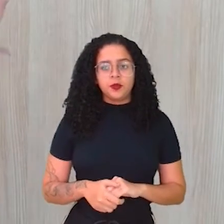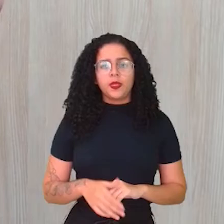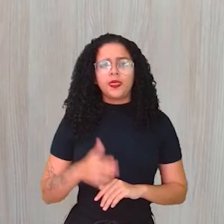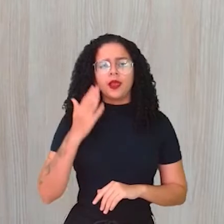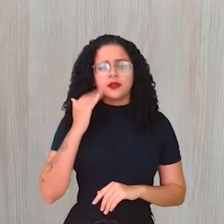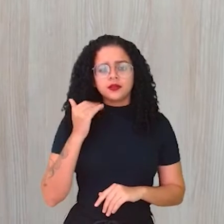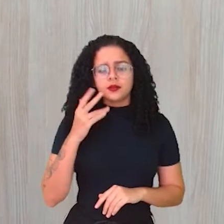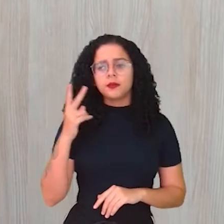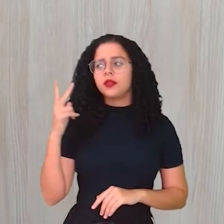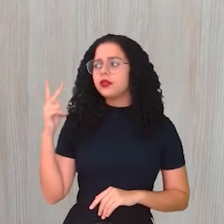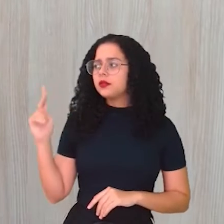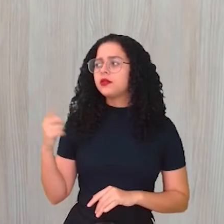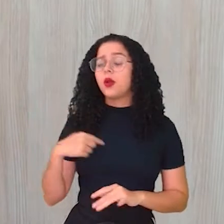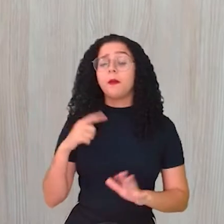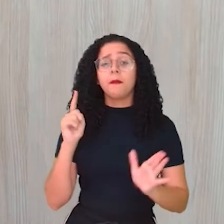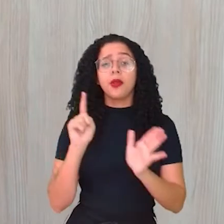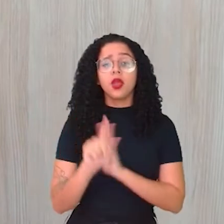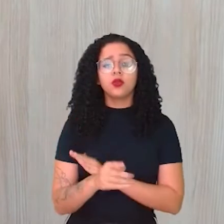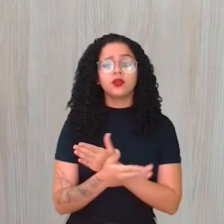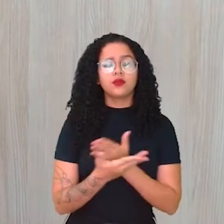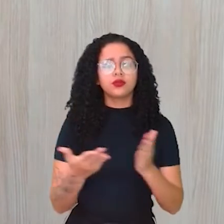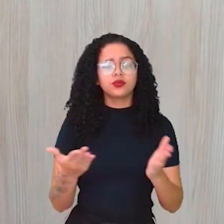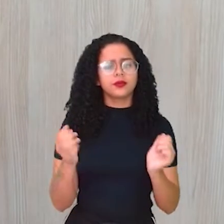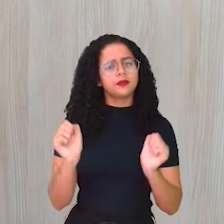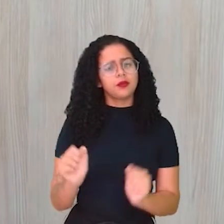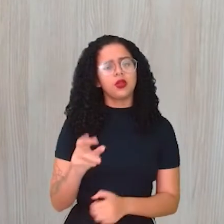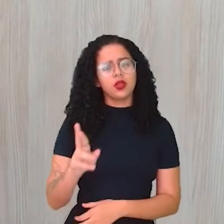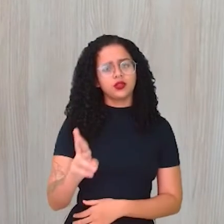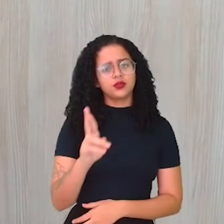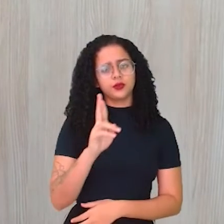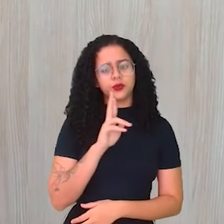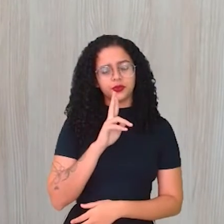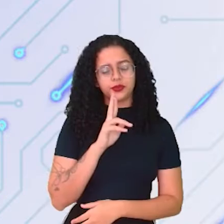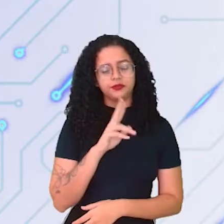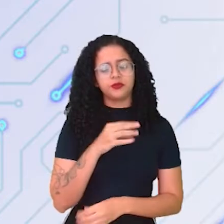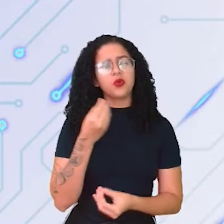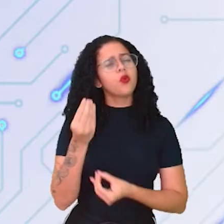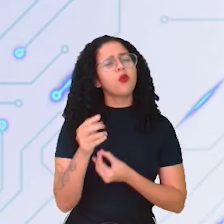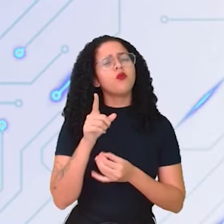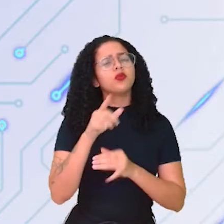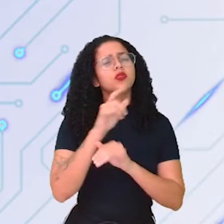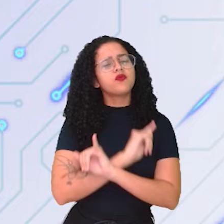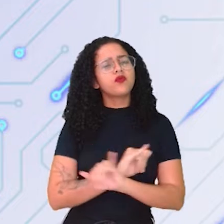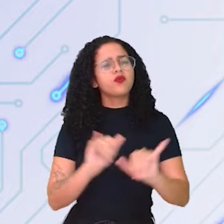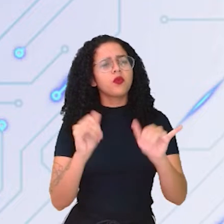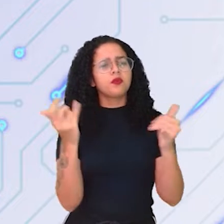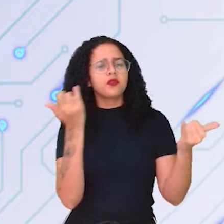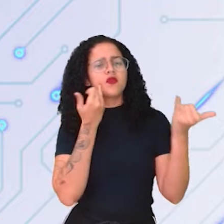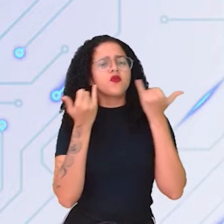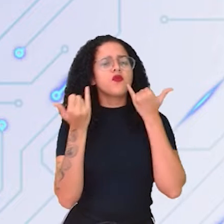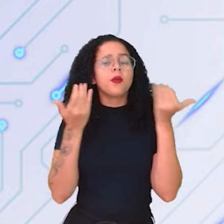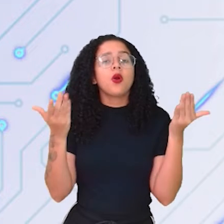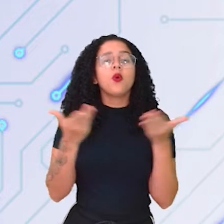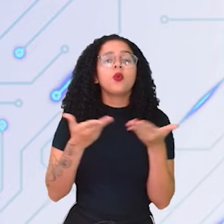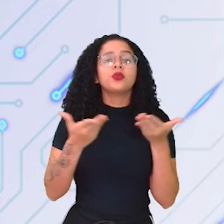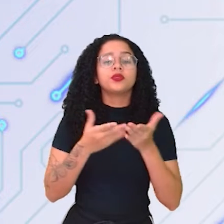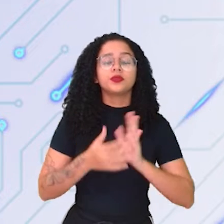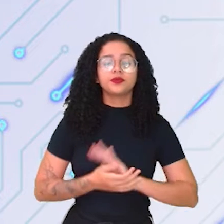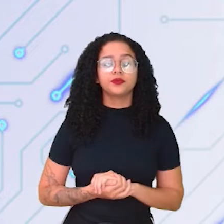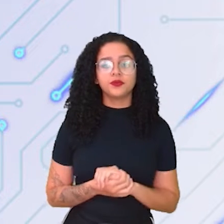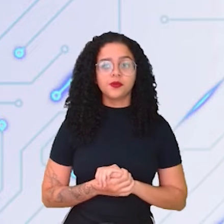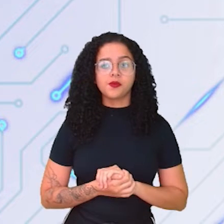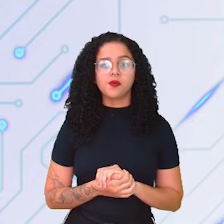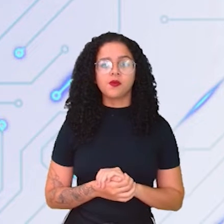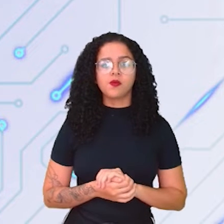disso, eu pergunto a você e pode responder para você mesmo aí, como você se informa hoje em dia? Observando aqui